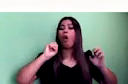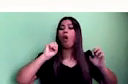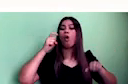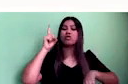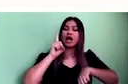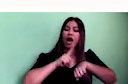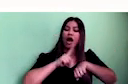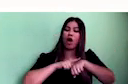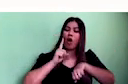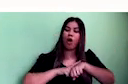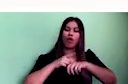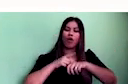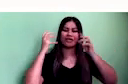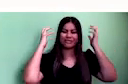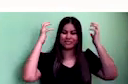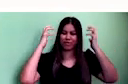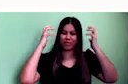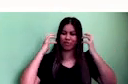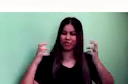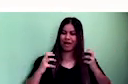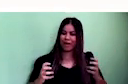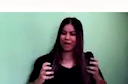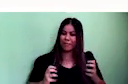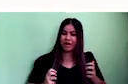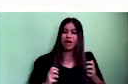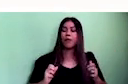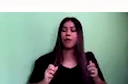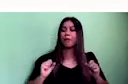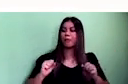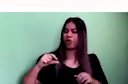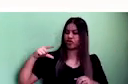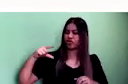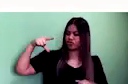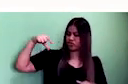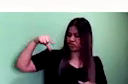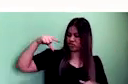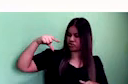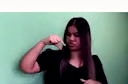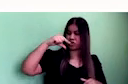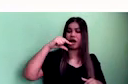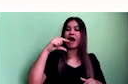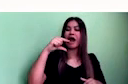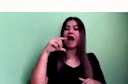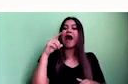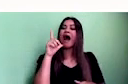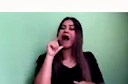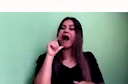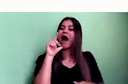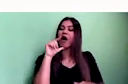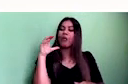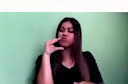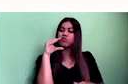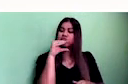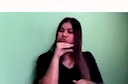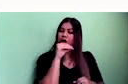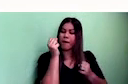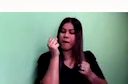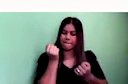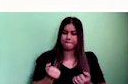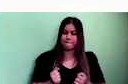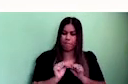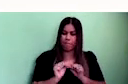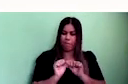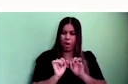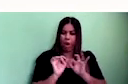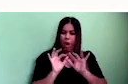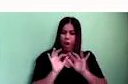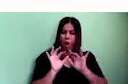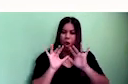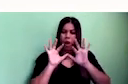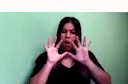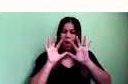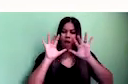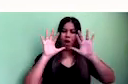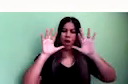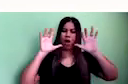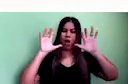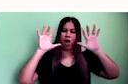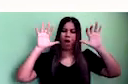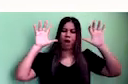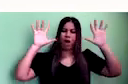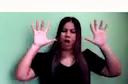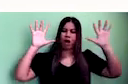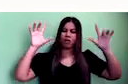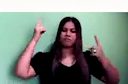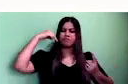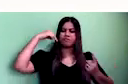2 gotinhas no canto do box, a própria água quente que vai cair ali já vai ajudar esse óleo